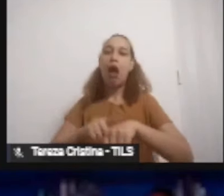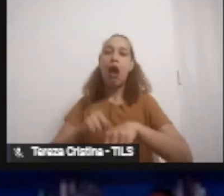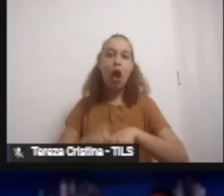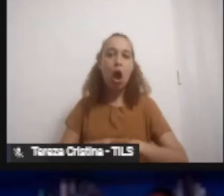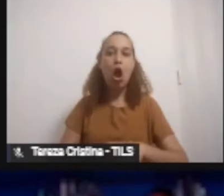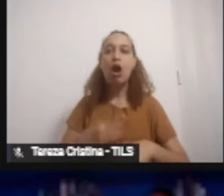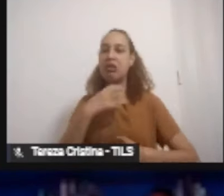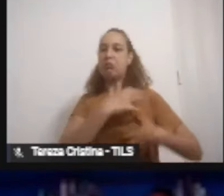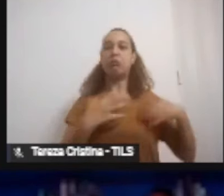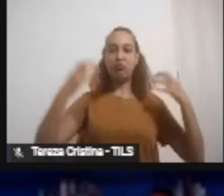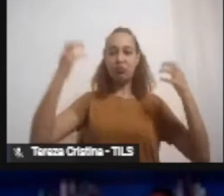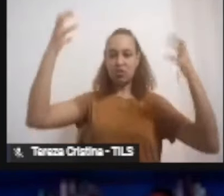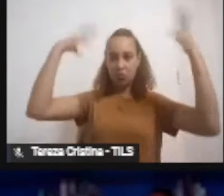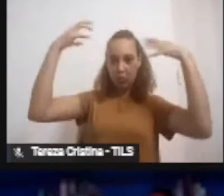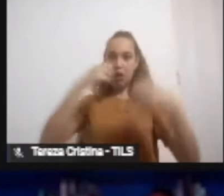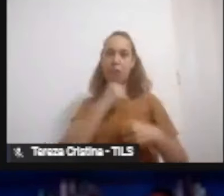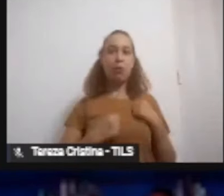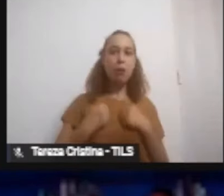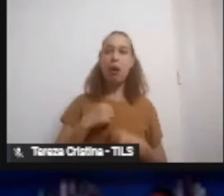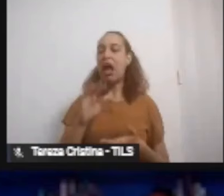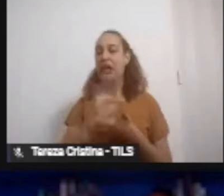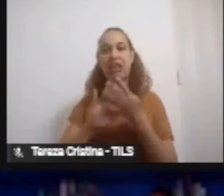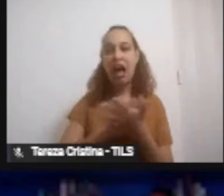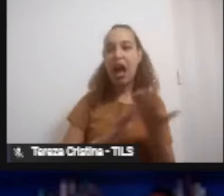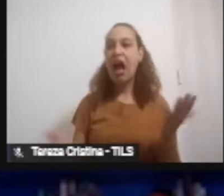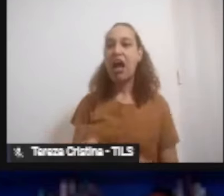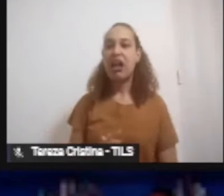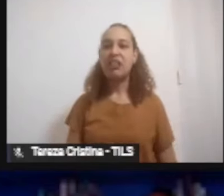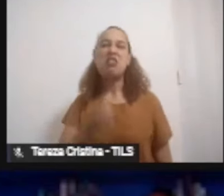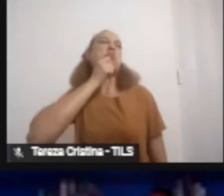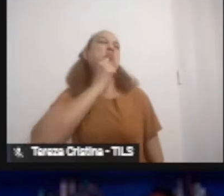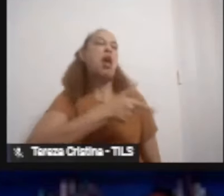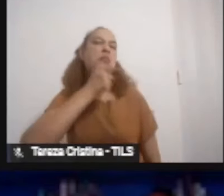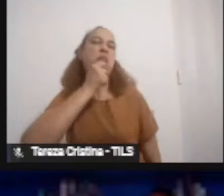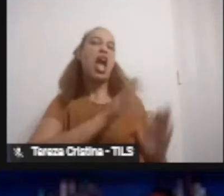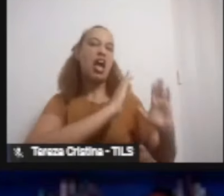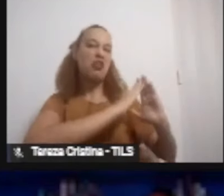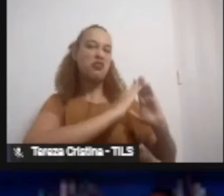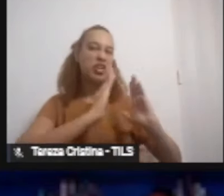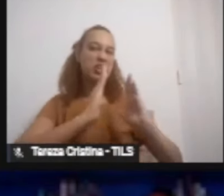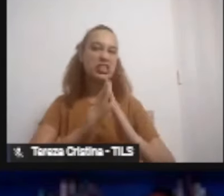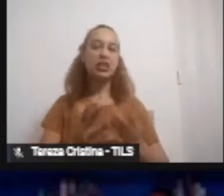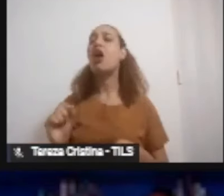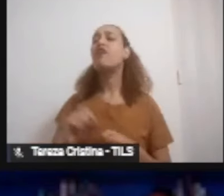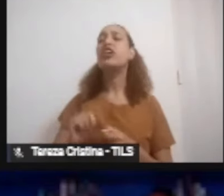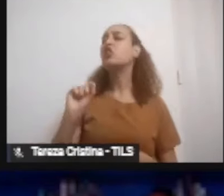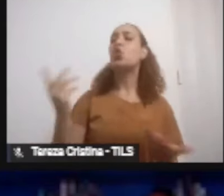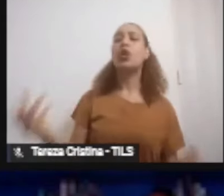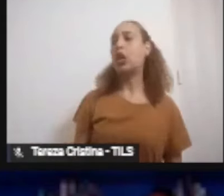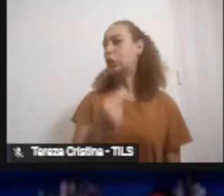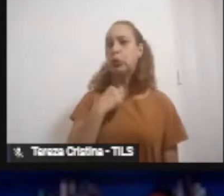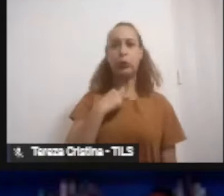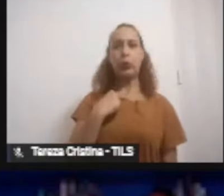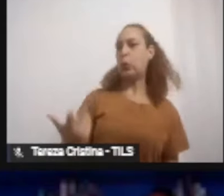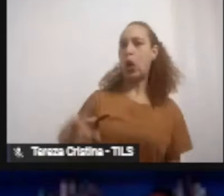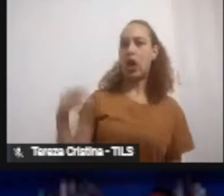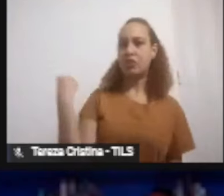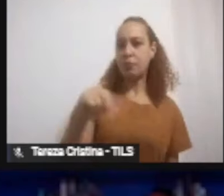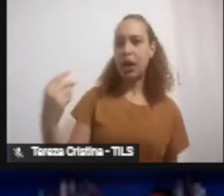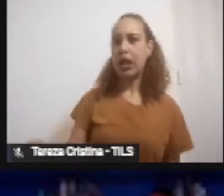né? Não foi legal com o irmão, xingou o vizinho, é para fazer o quê, Carol? Se não é para bater, é para liberar e falar que bonito que você